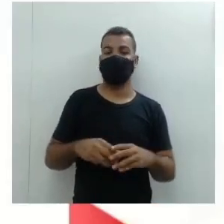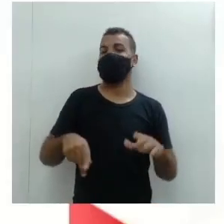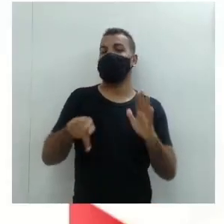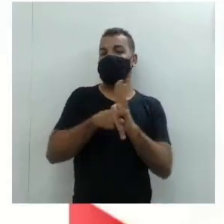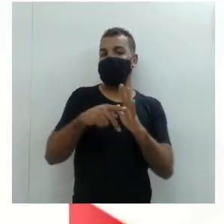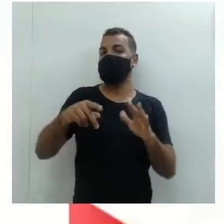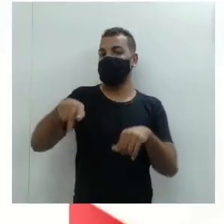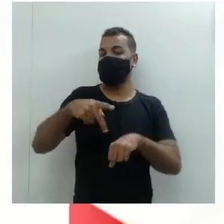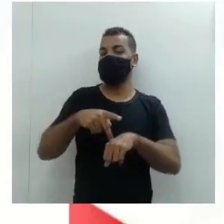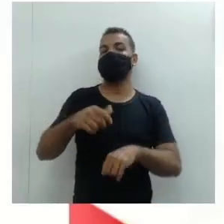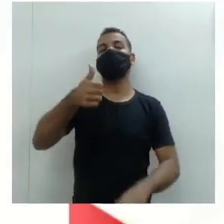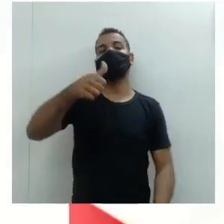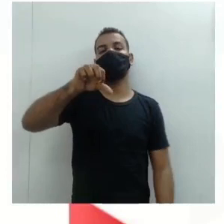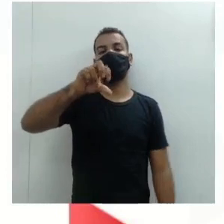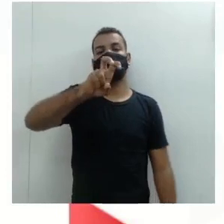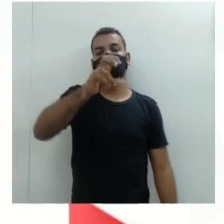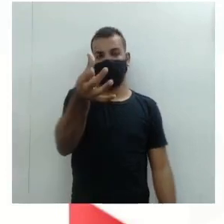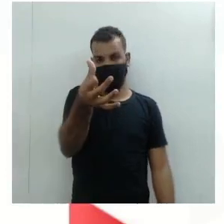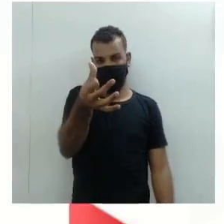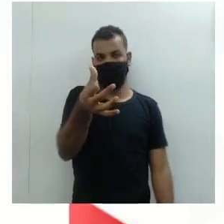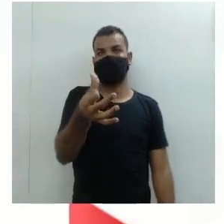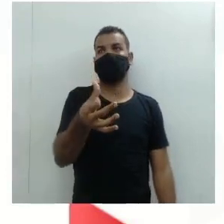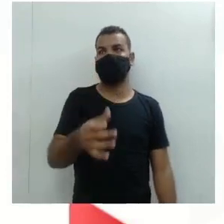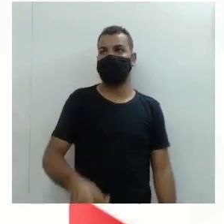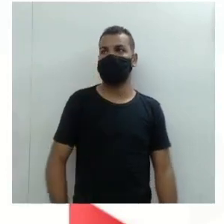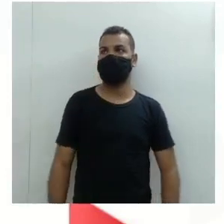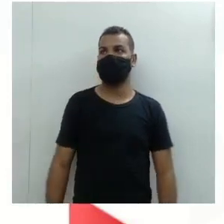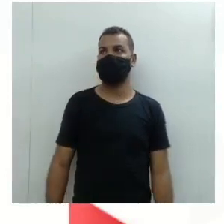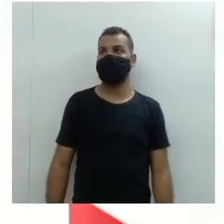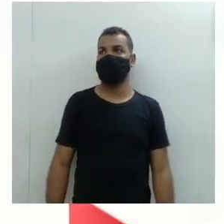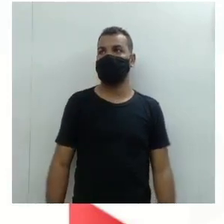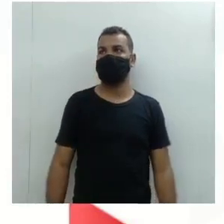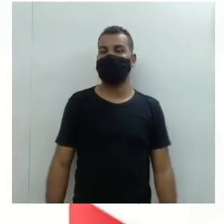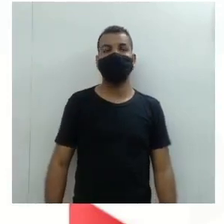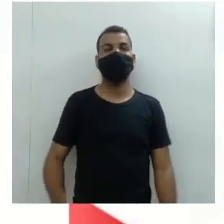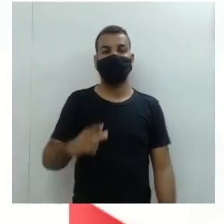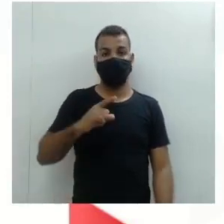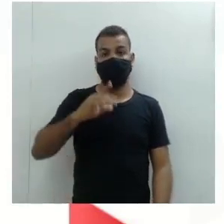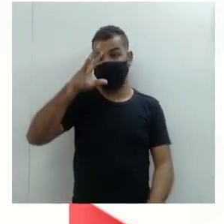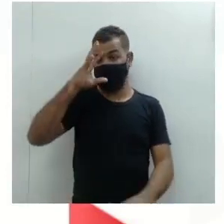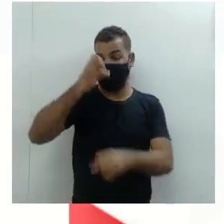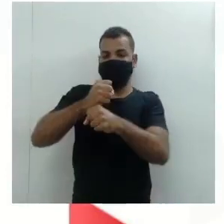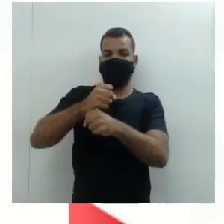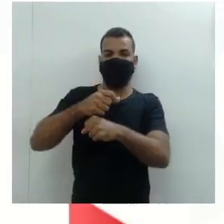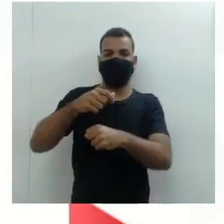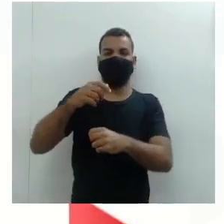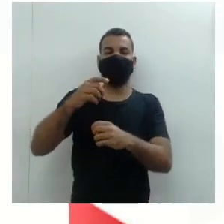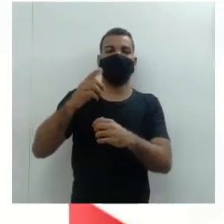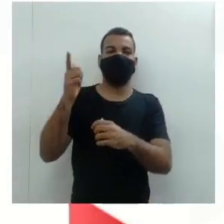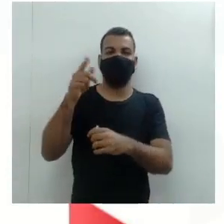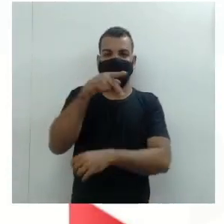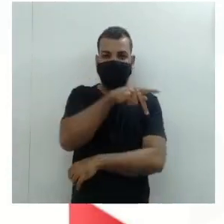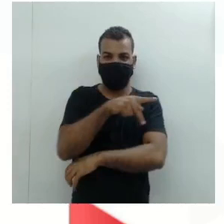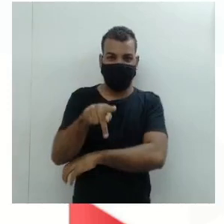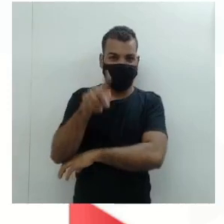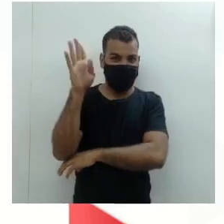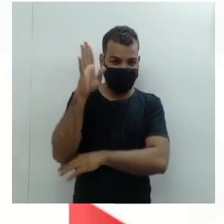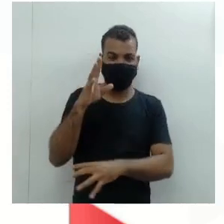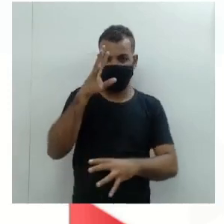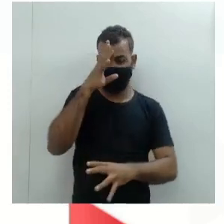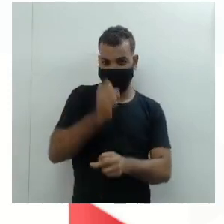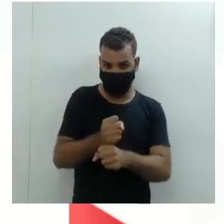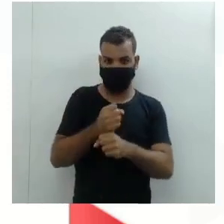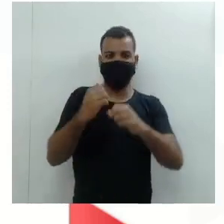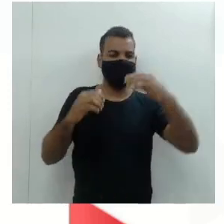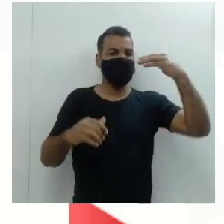Em 1956, ele virou chefe da Casa Civil do presidente Juscelino Kubitschek.